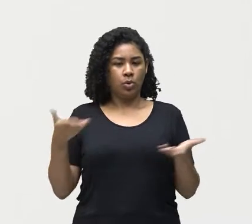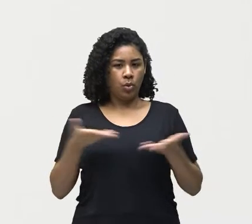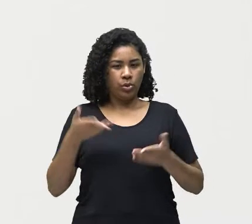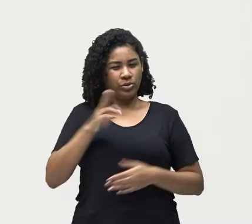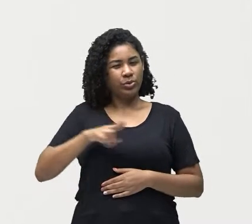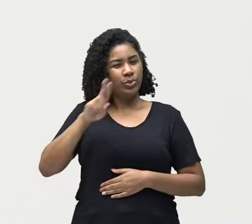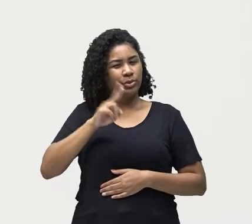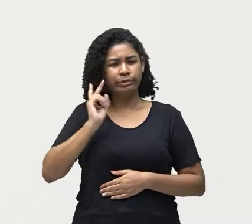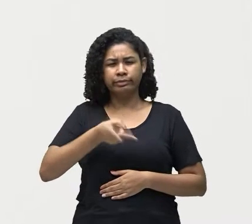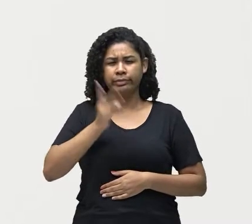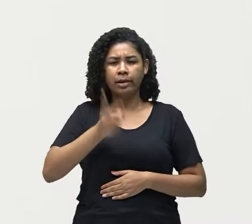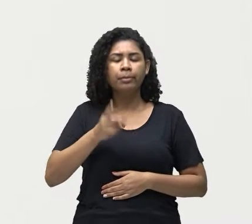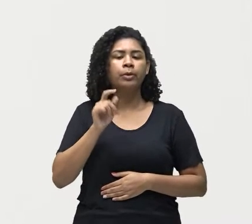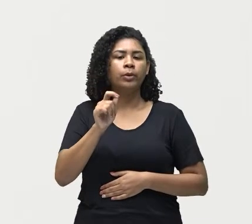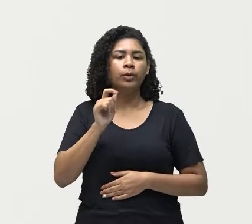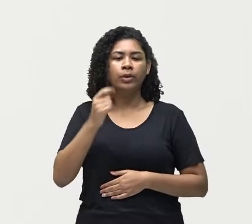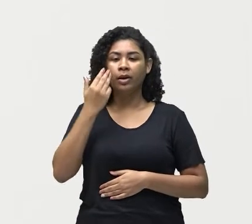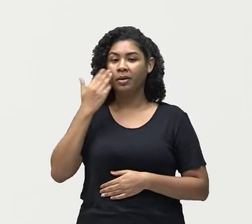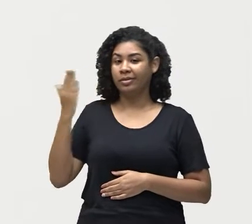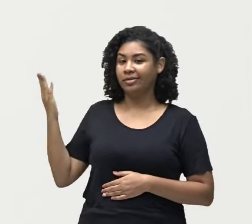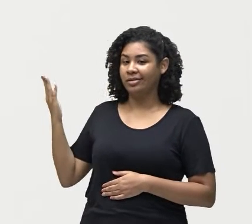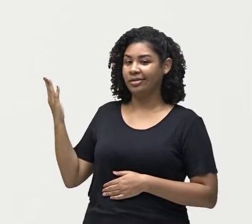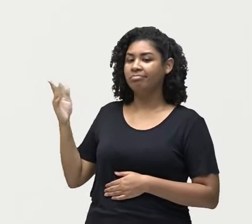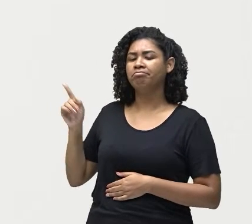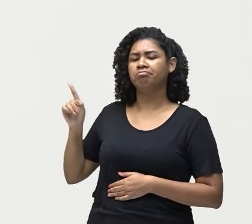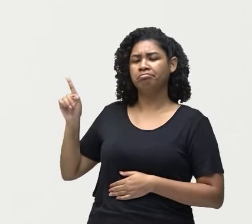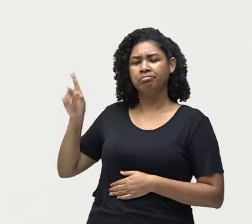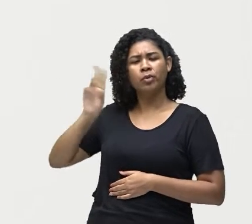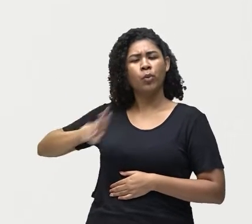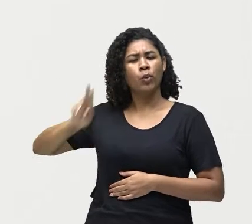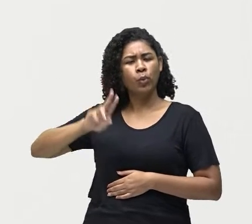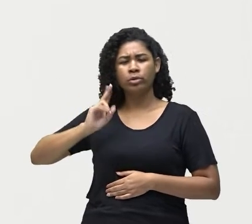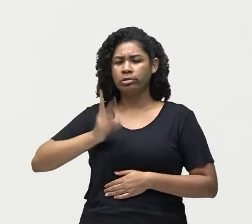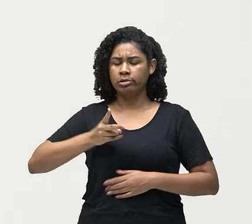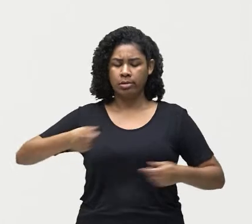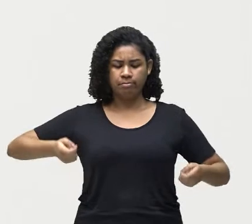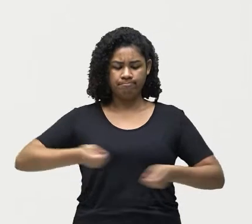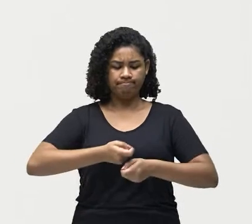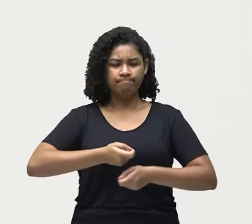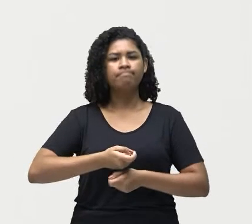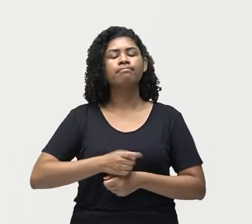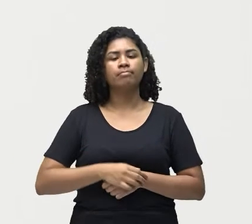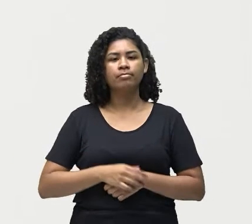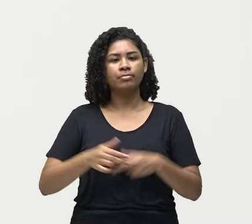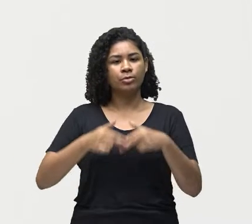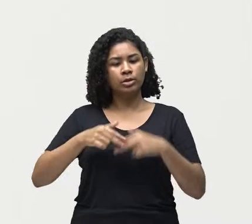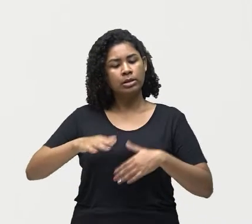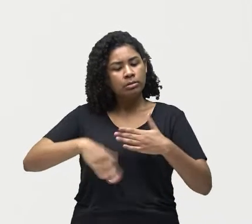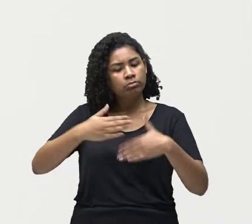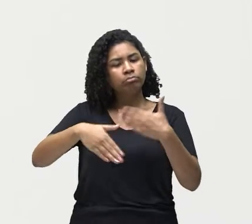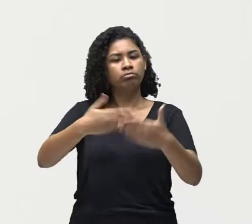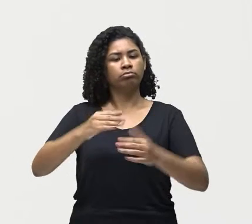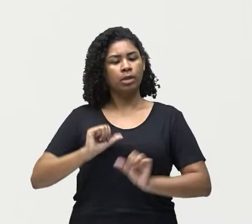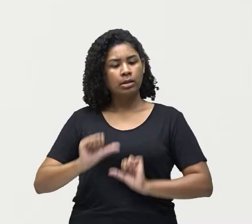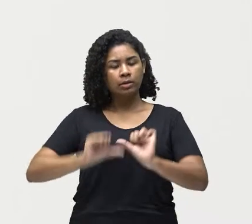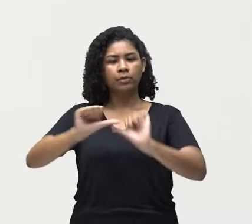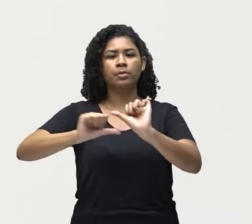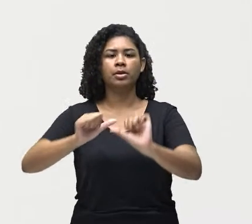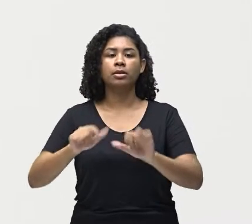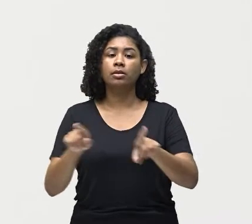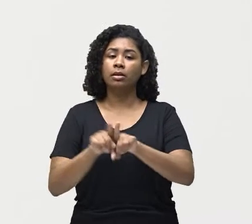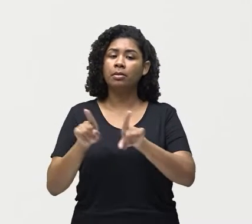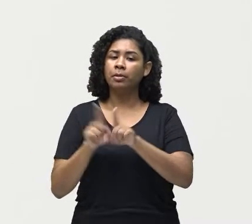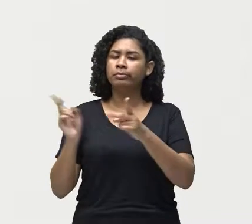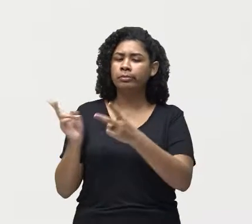cozinha, que a gente pode observar esse funcionamento, né, essa transformação, e a gente observa também o vapor, né, realizando